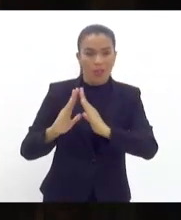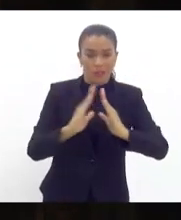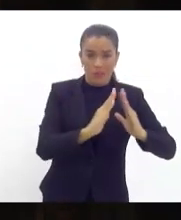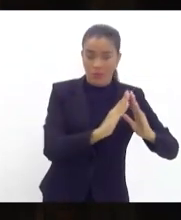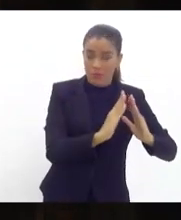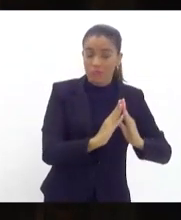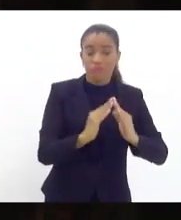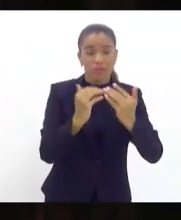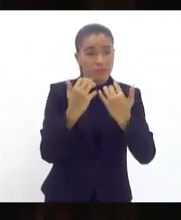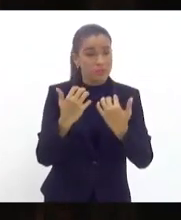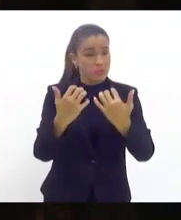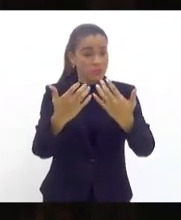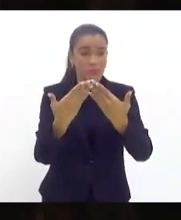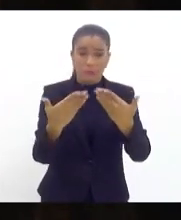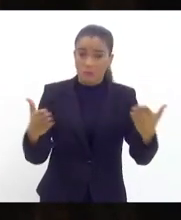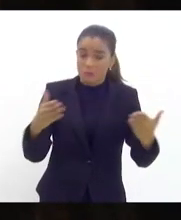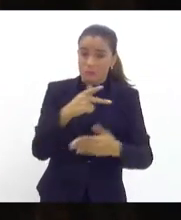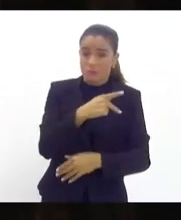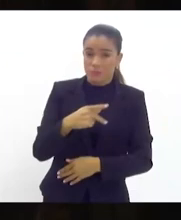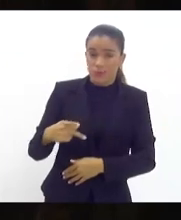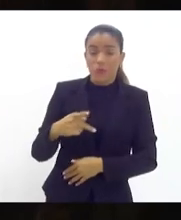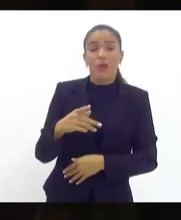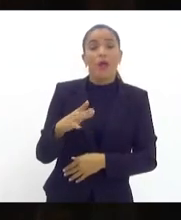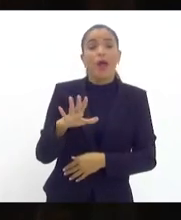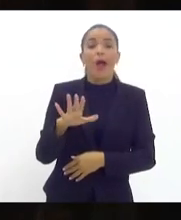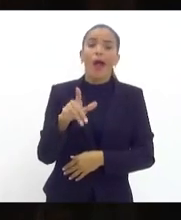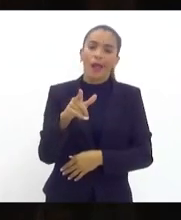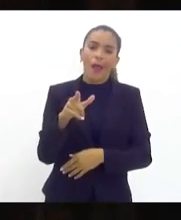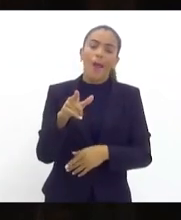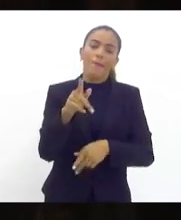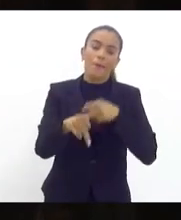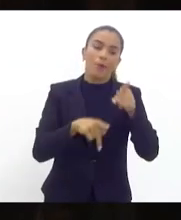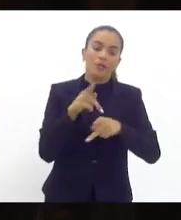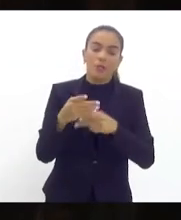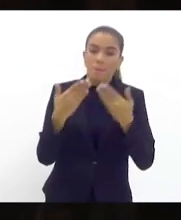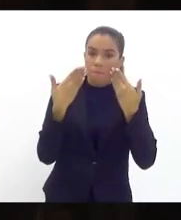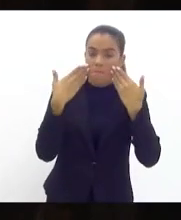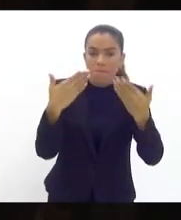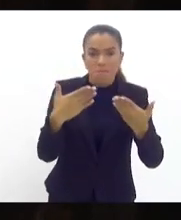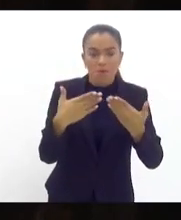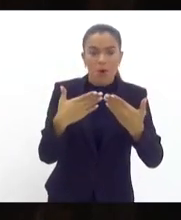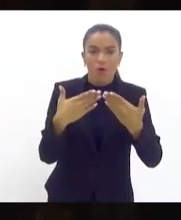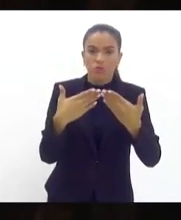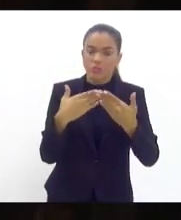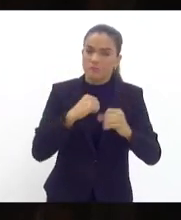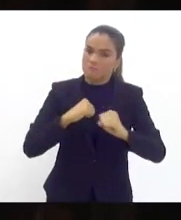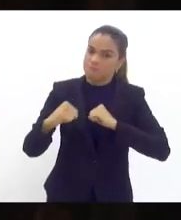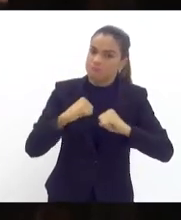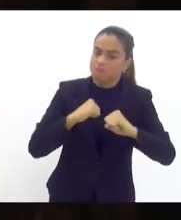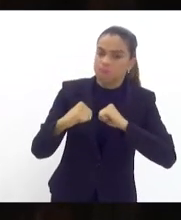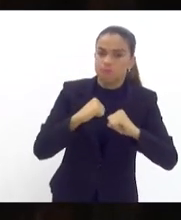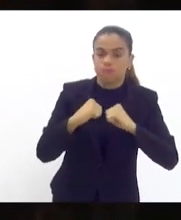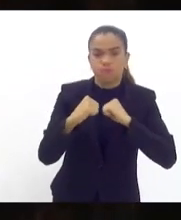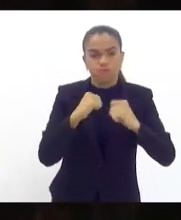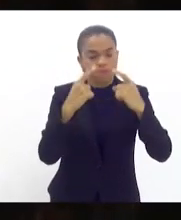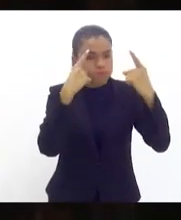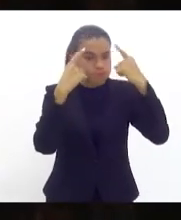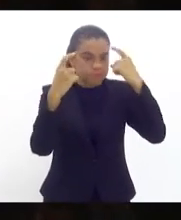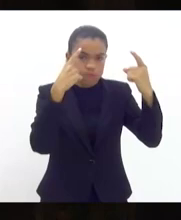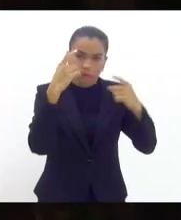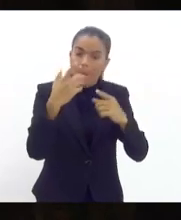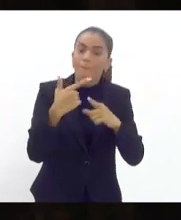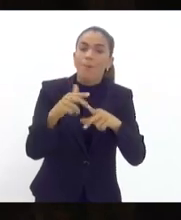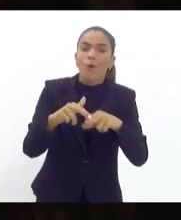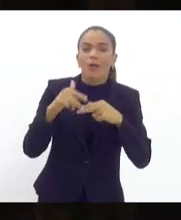são os lugares em que a população exerce essa Catarse essa indignação pelo fato dessas pessoas se encontrarem ali